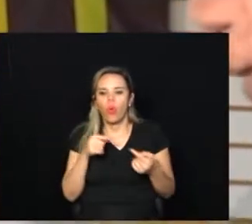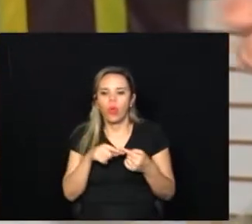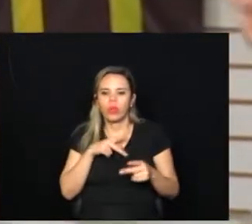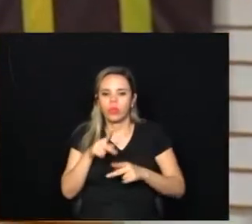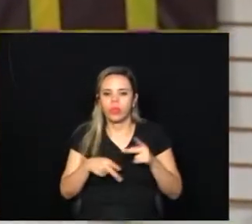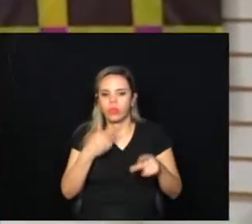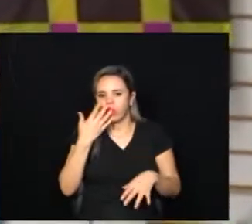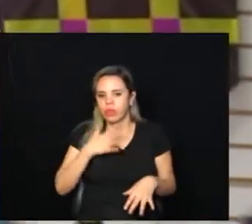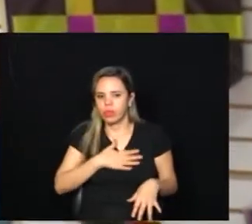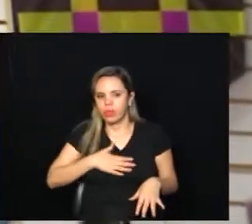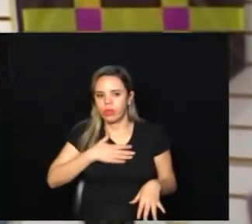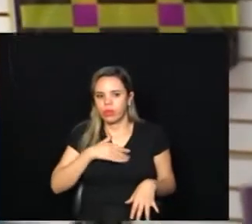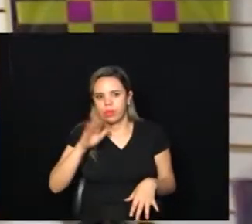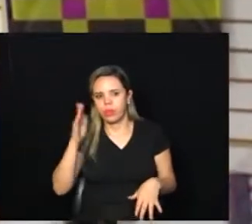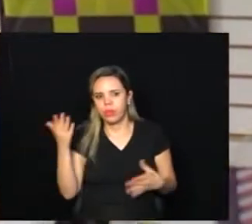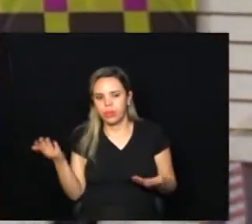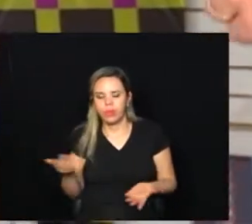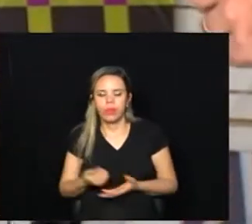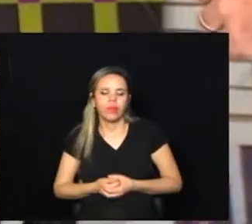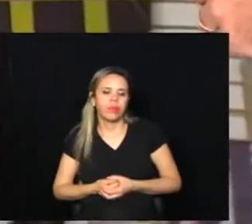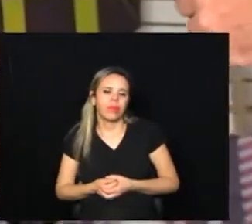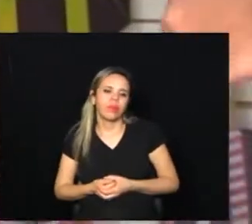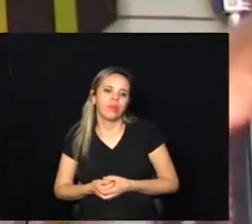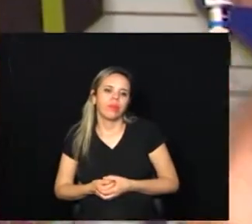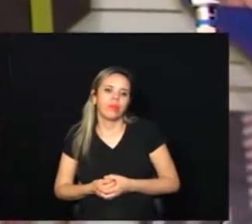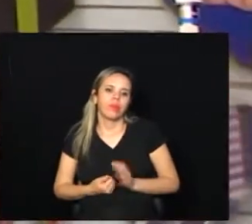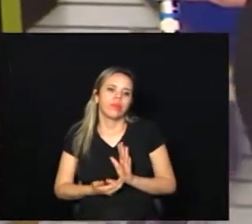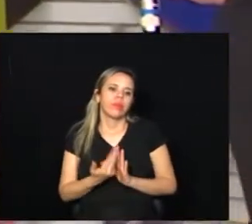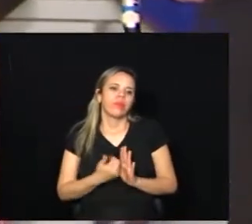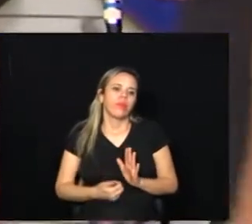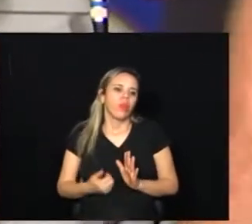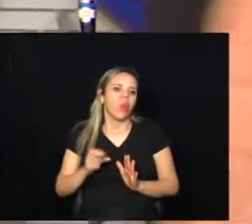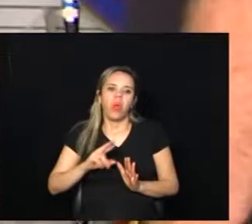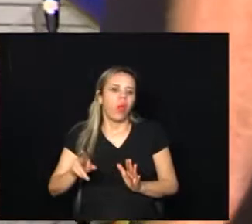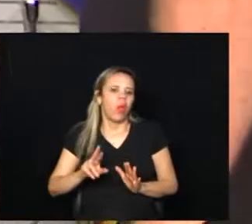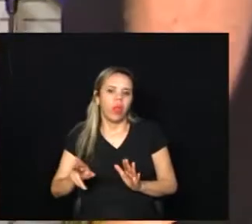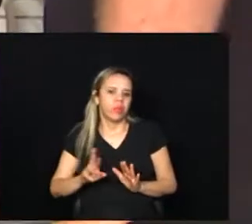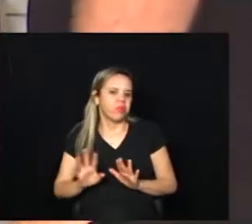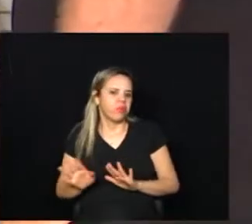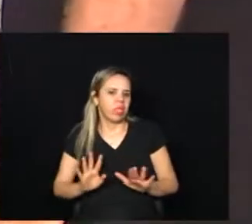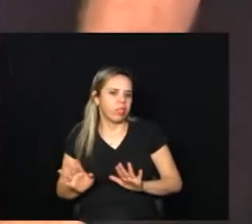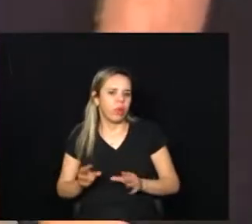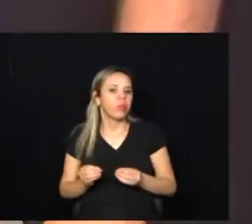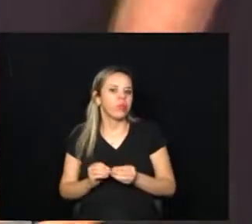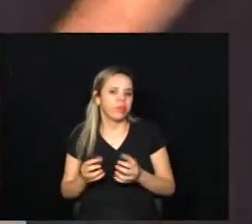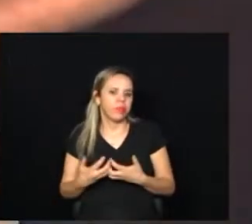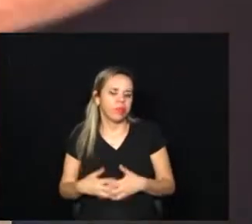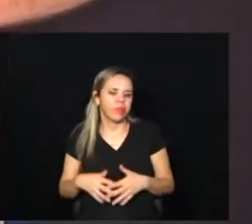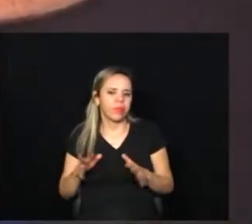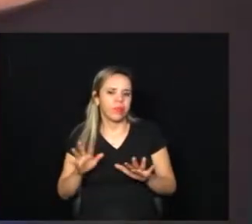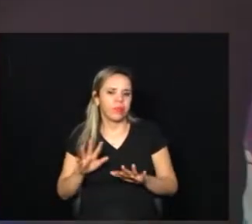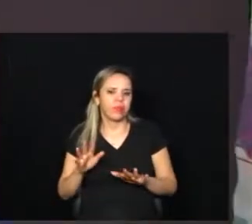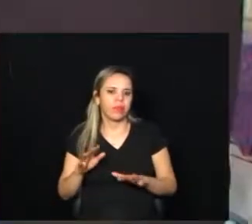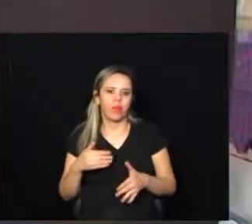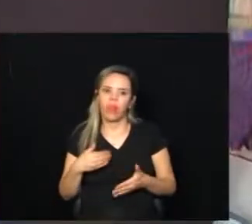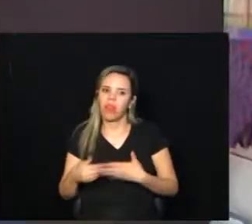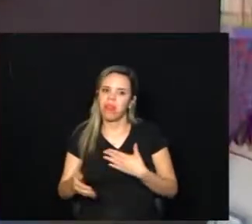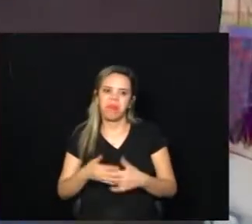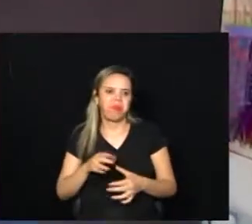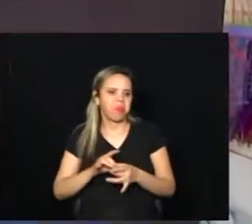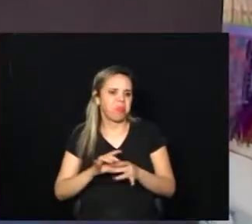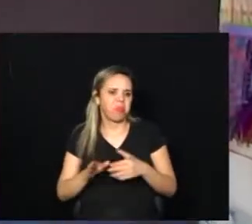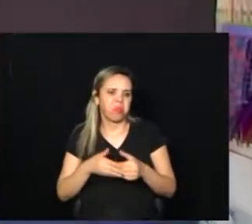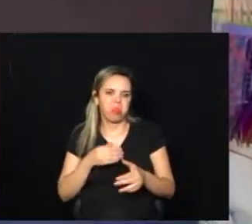graça da criançada, Carlos? Que tipo de desenho ou não é bem desenho? Como é que é? Hoje não vai muito pelo desenho,